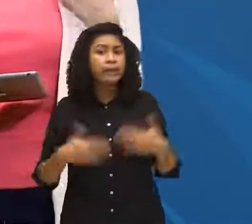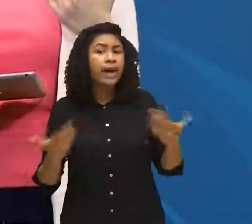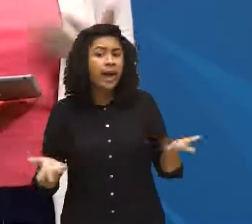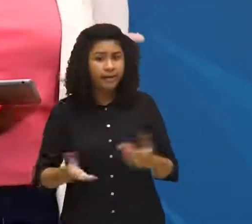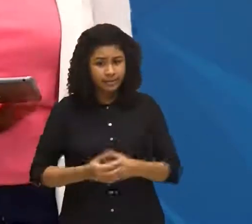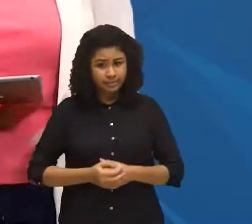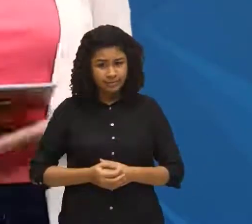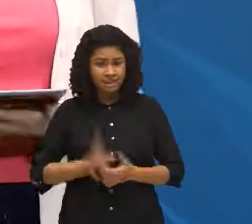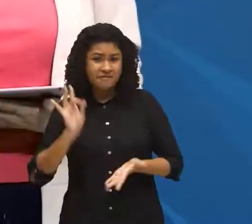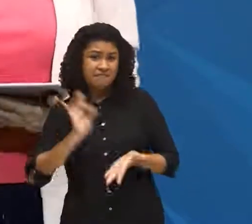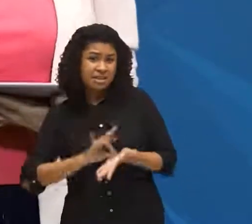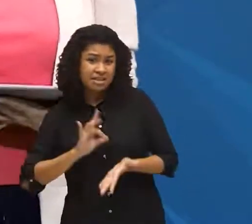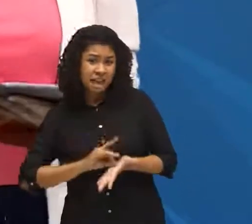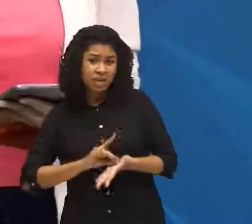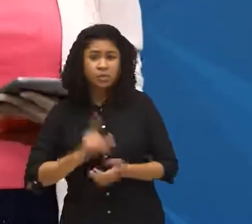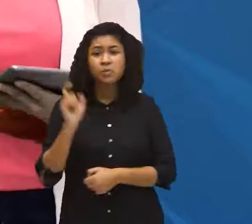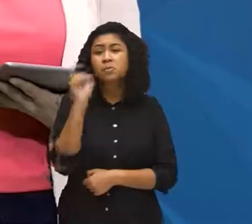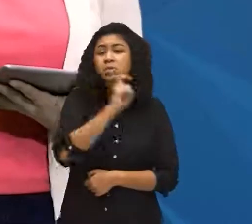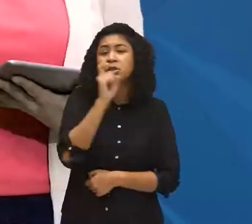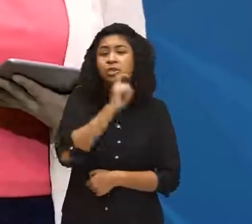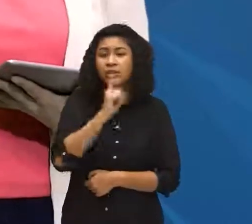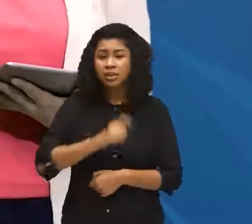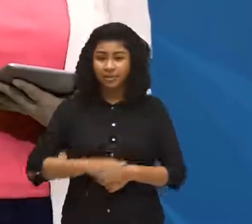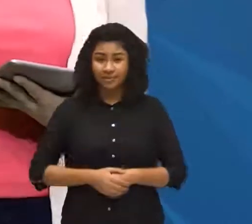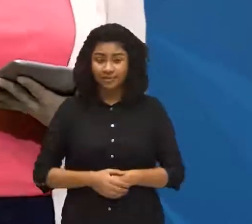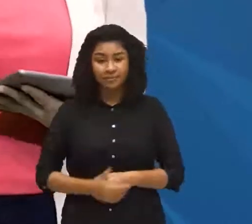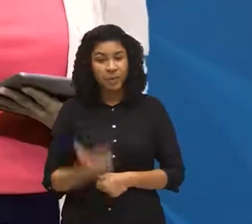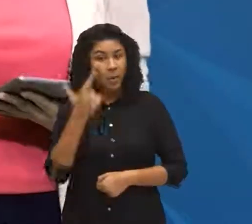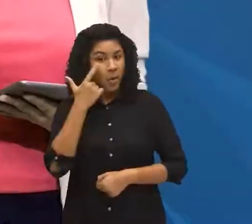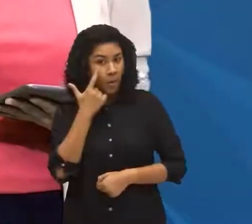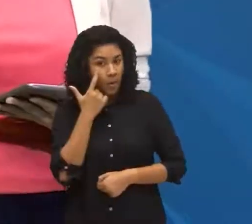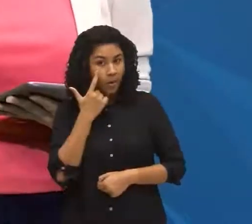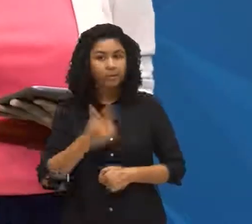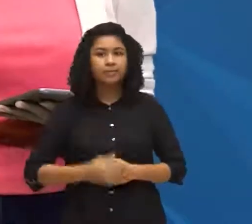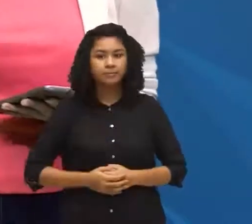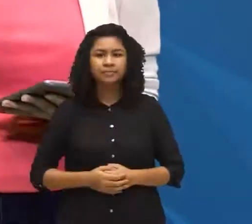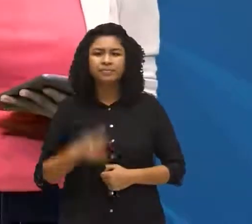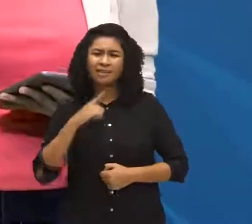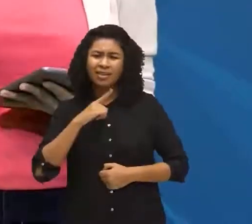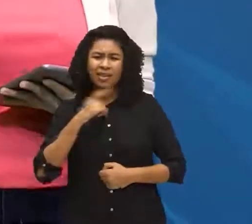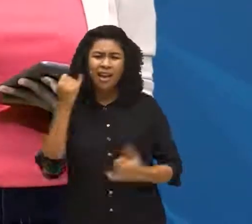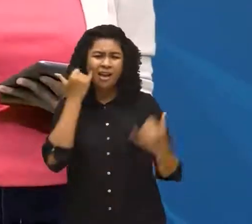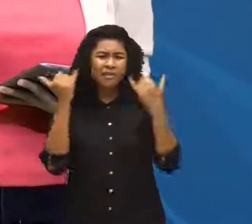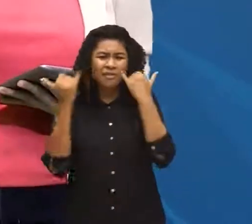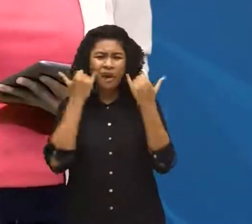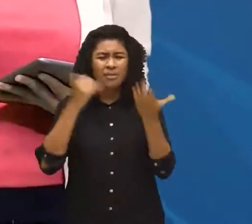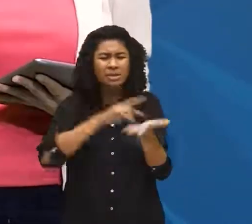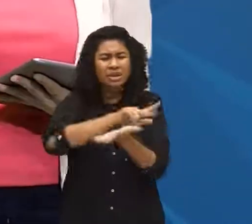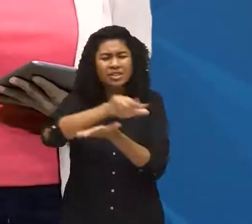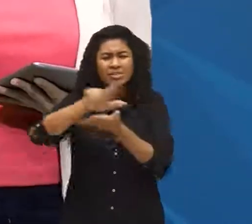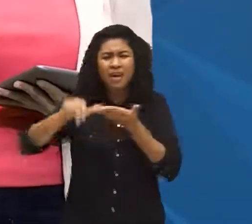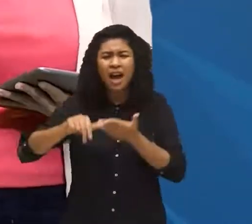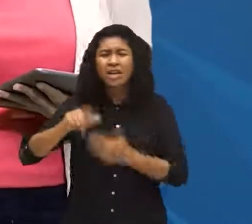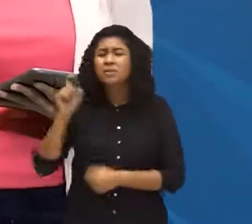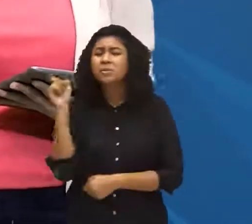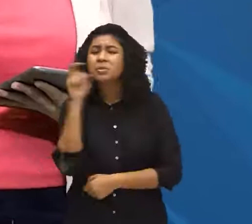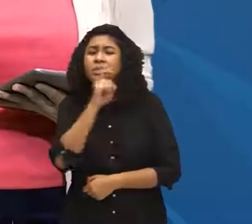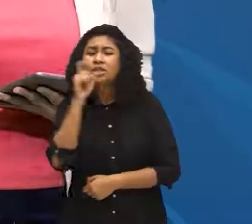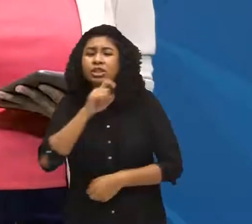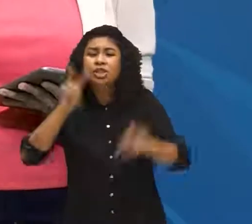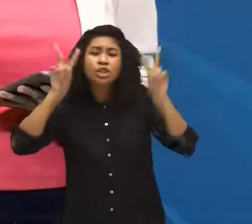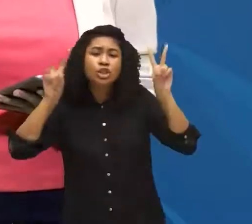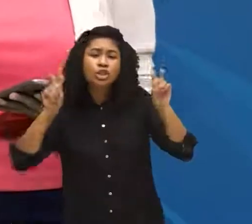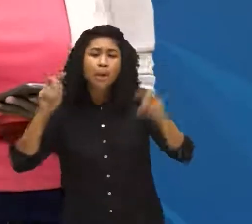informação procede. A gente sabe que, olha só, a gente tem muitas fake news relacionadas à política, à segurança,